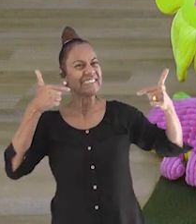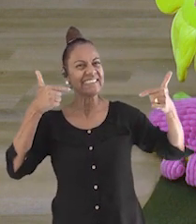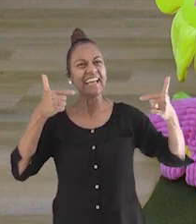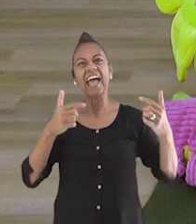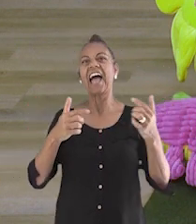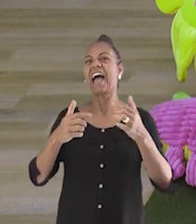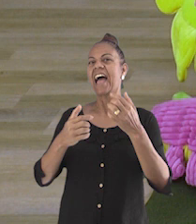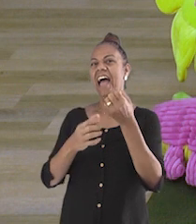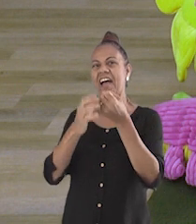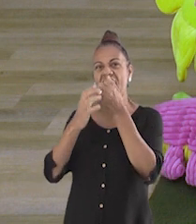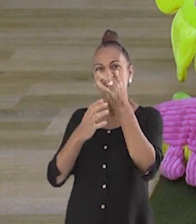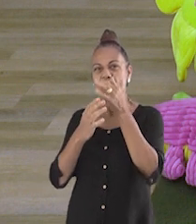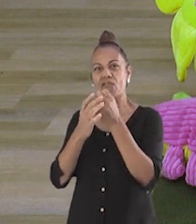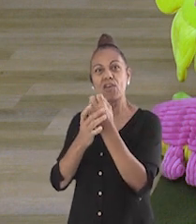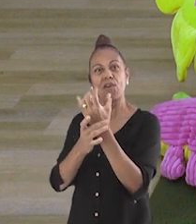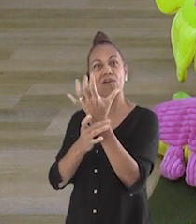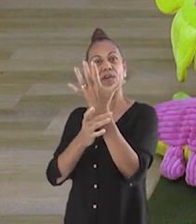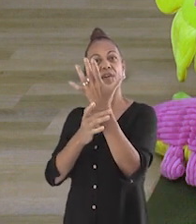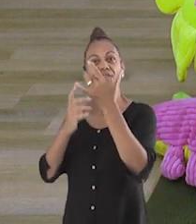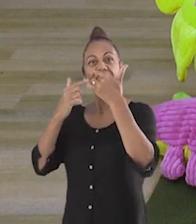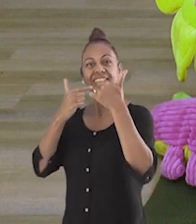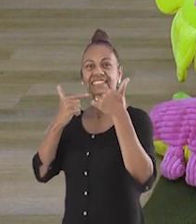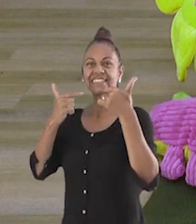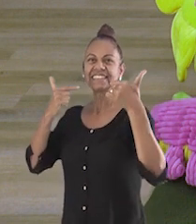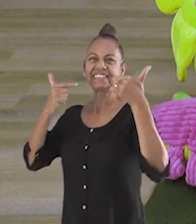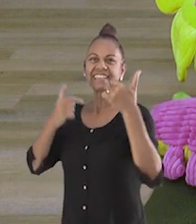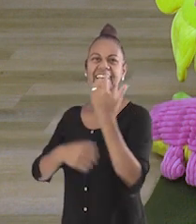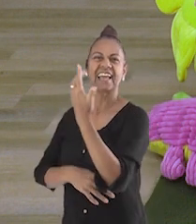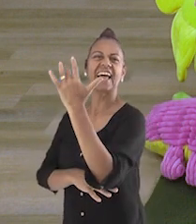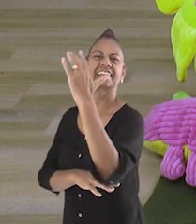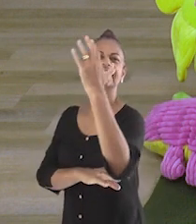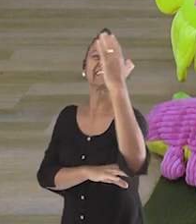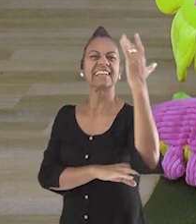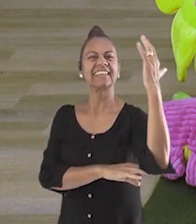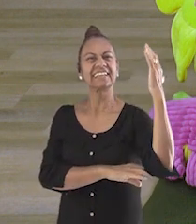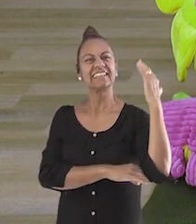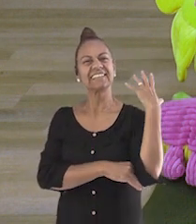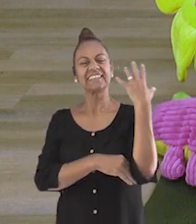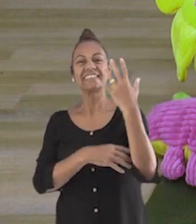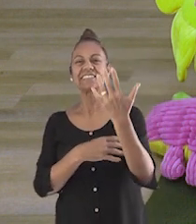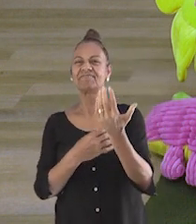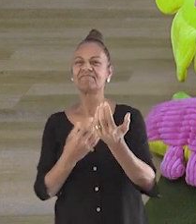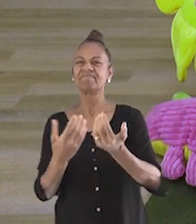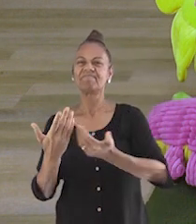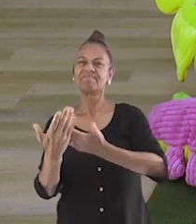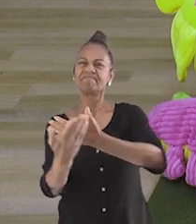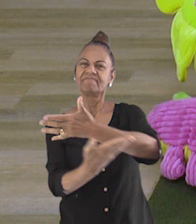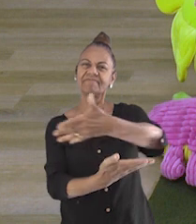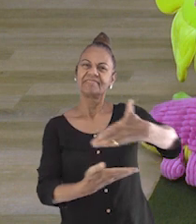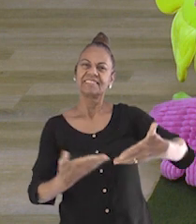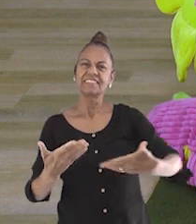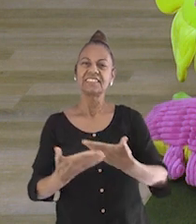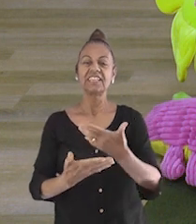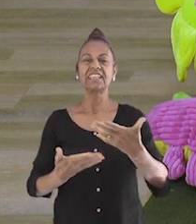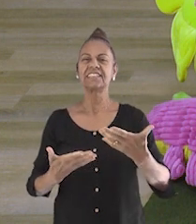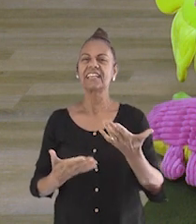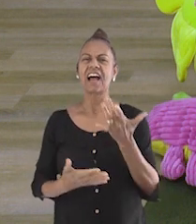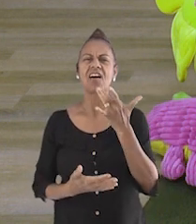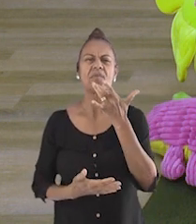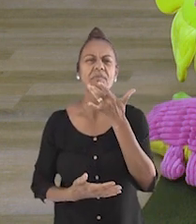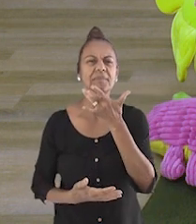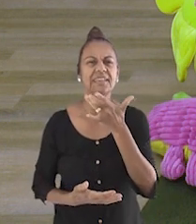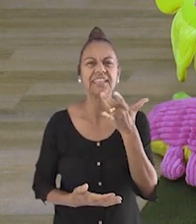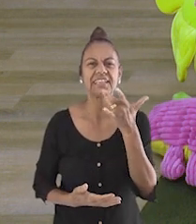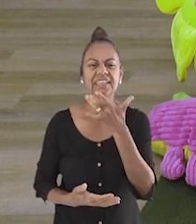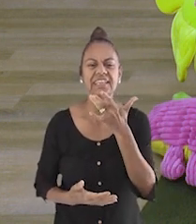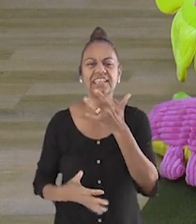sempre a sorrir e em todas as estações a florir. O cheiro da